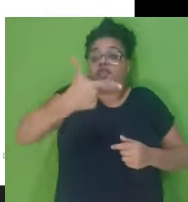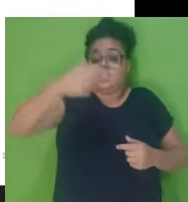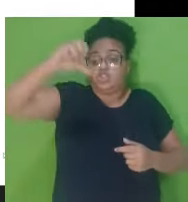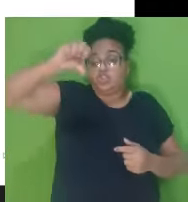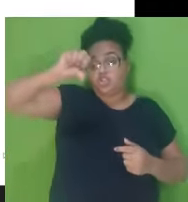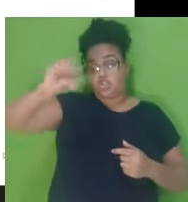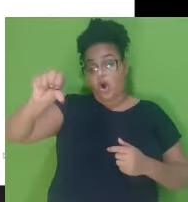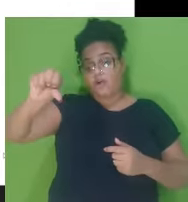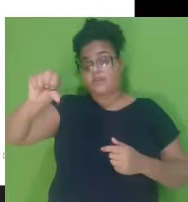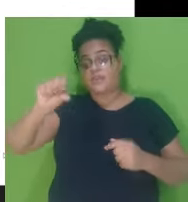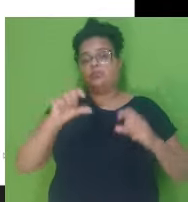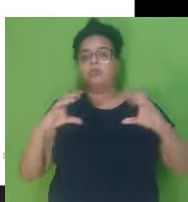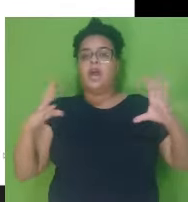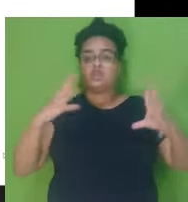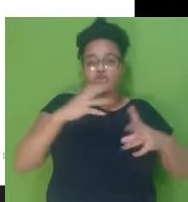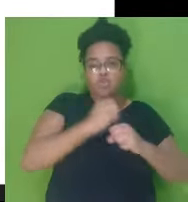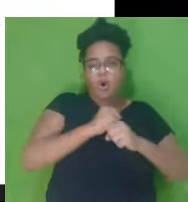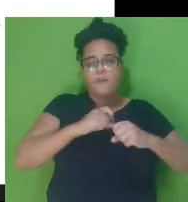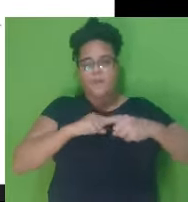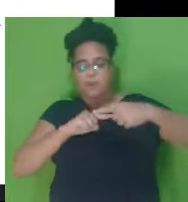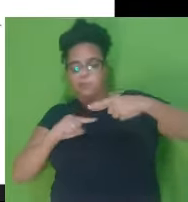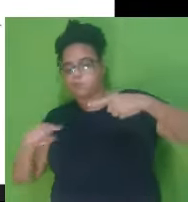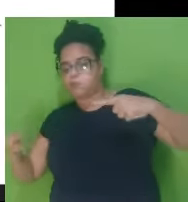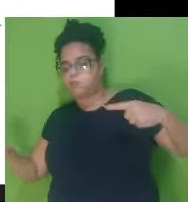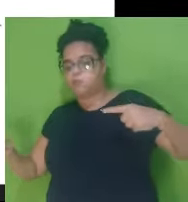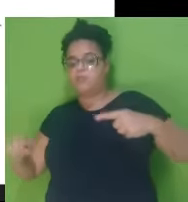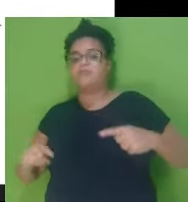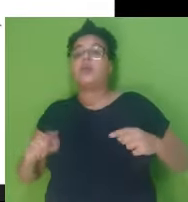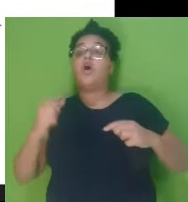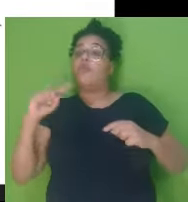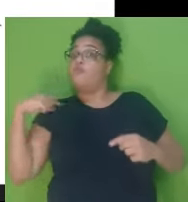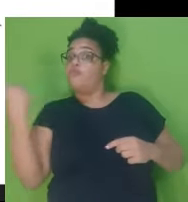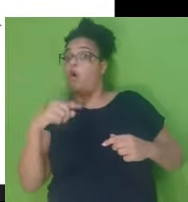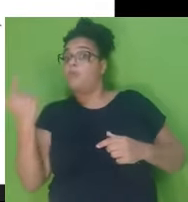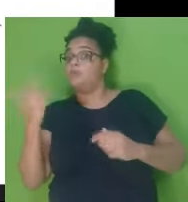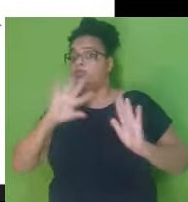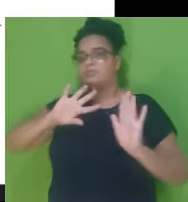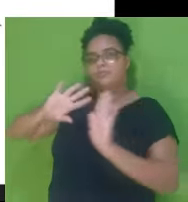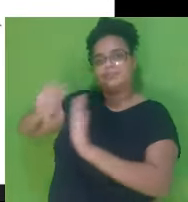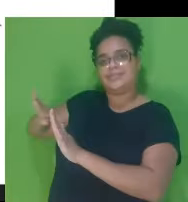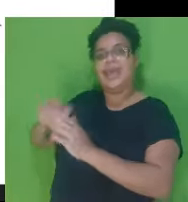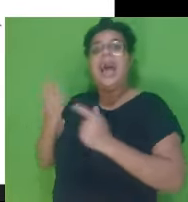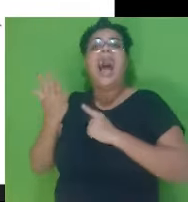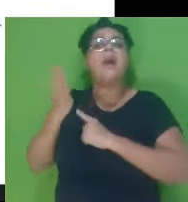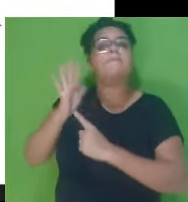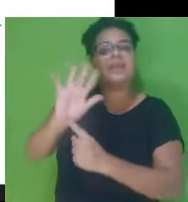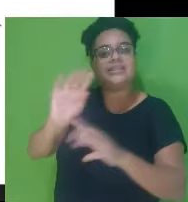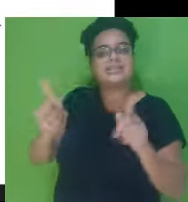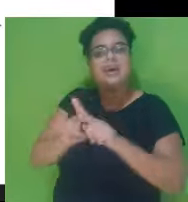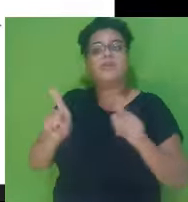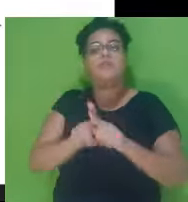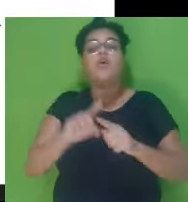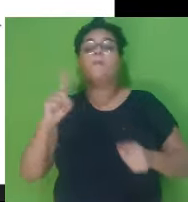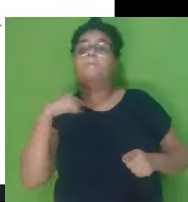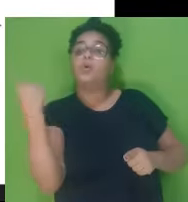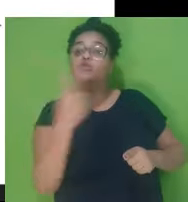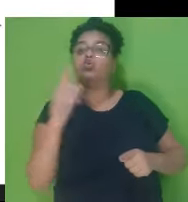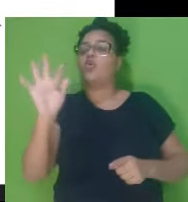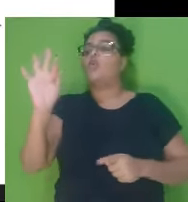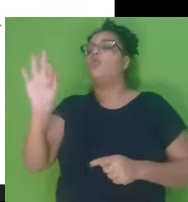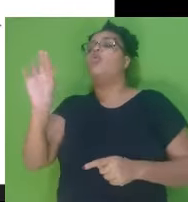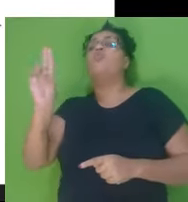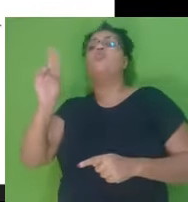esse é o valor do limite. Vamos apresentar um outro limite que também chamaremos de